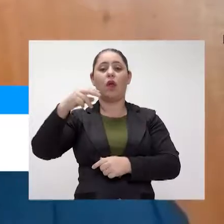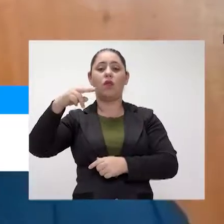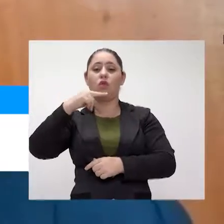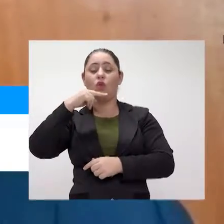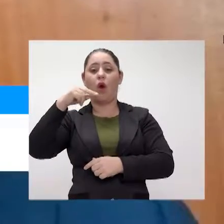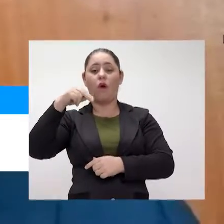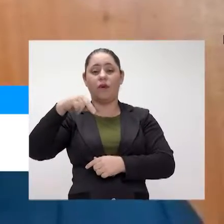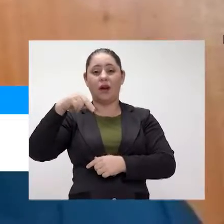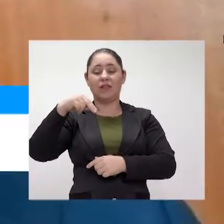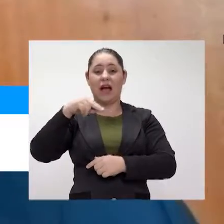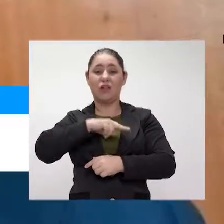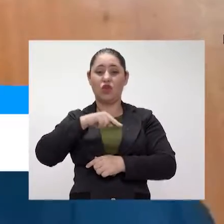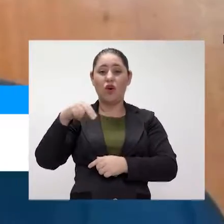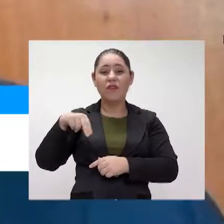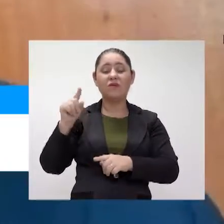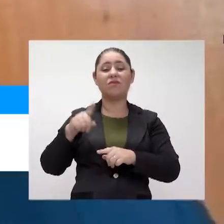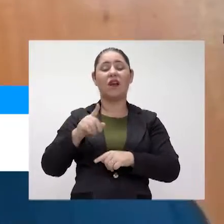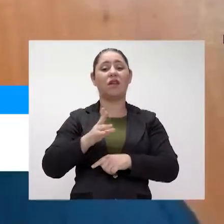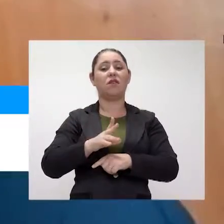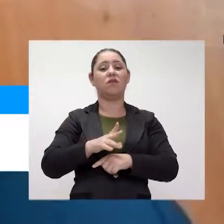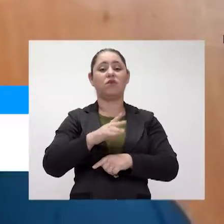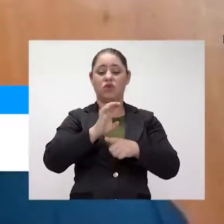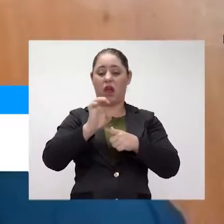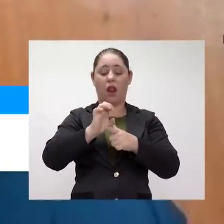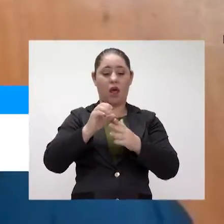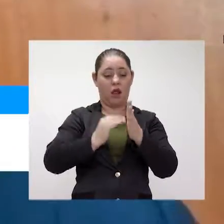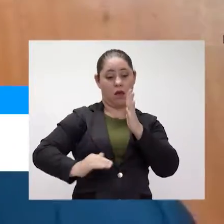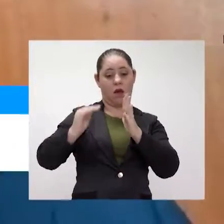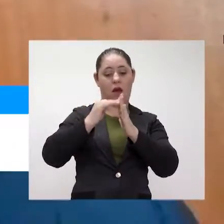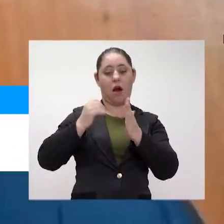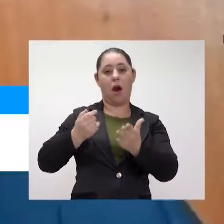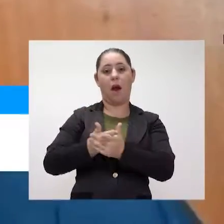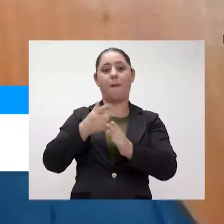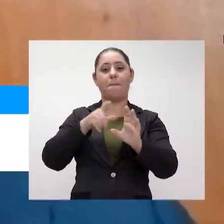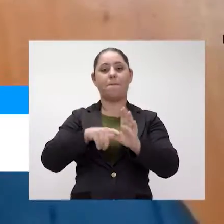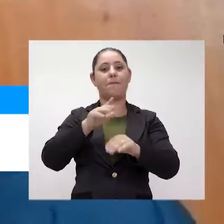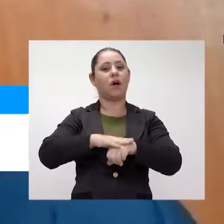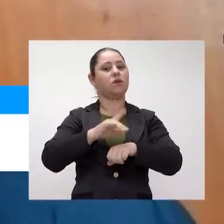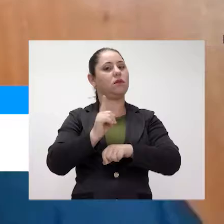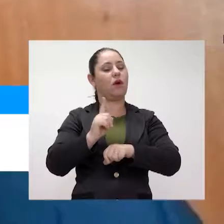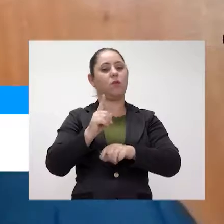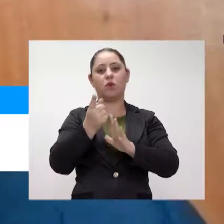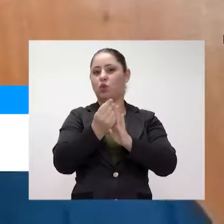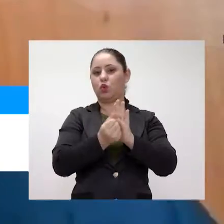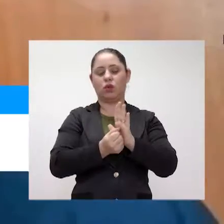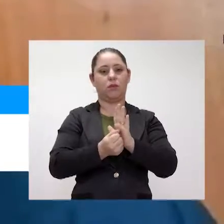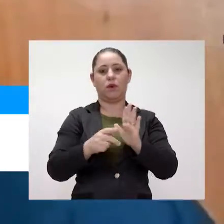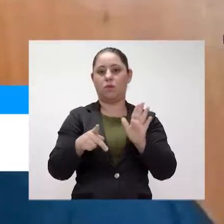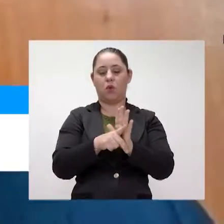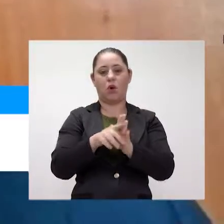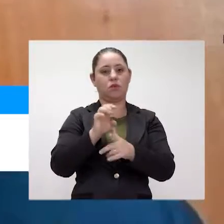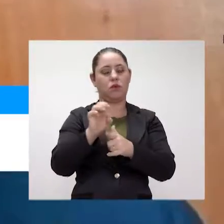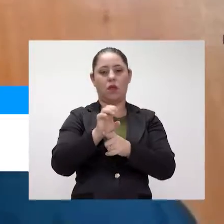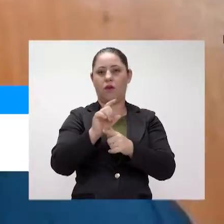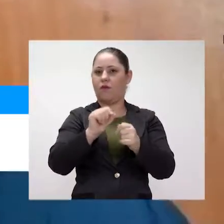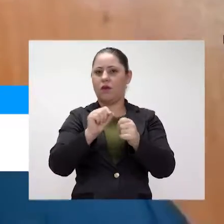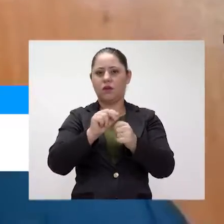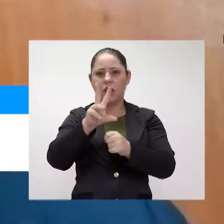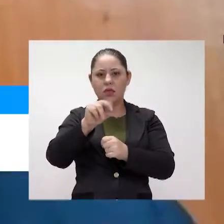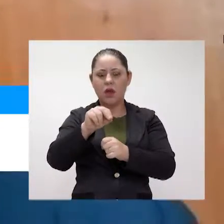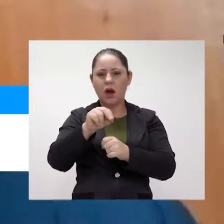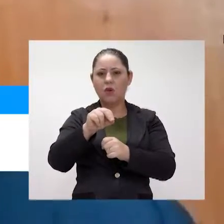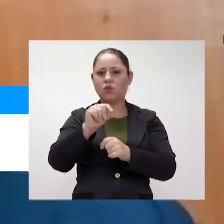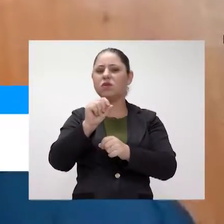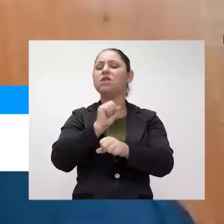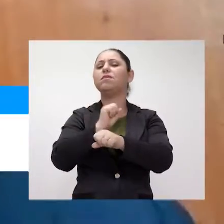novembro, fazendo com que o Estado não cobre esse excedente, que não estava previsto, inclusive, no orçamento. O Estado